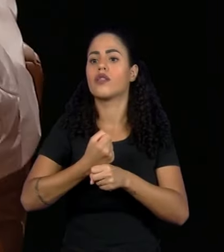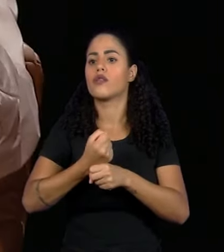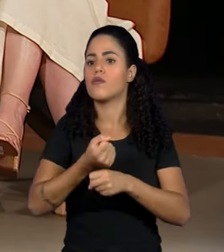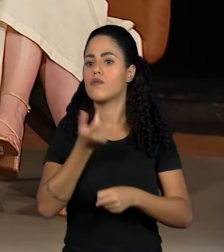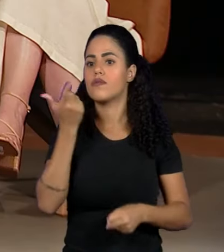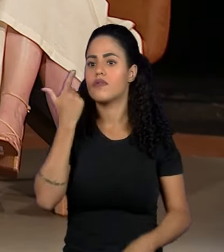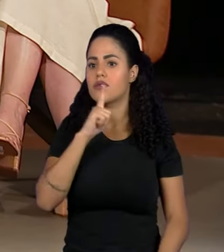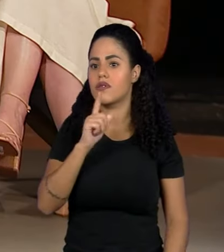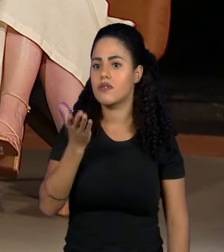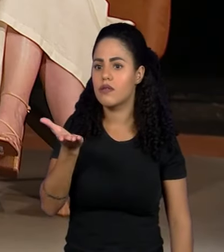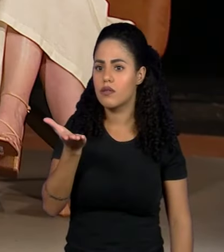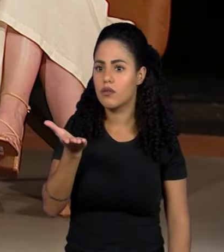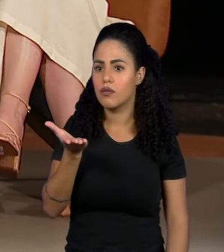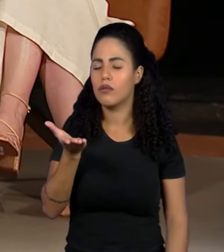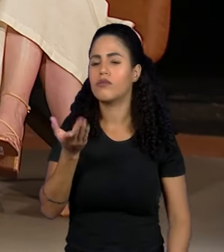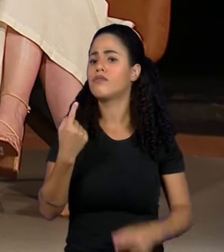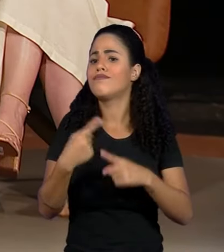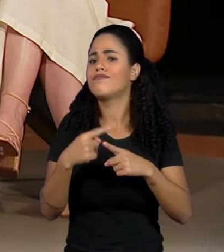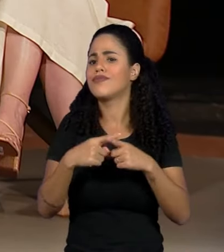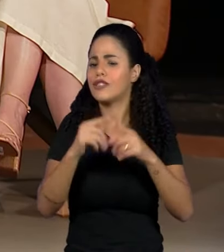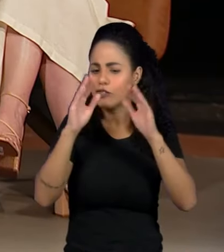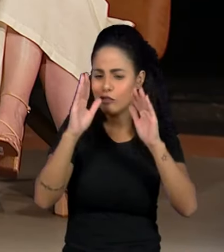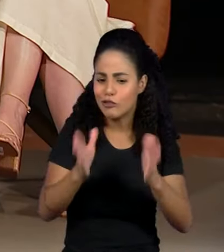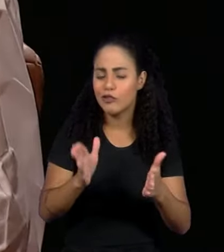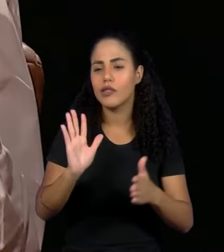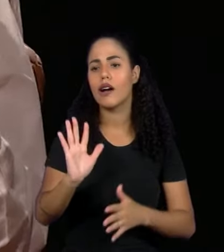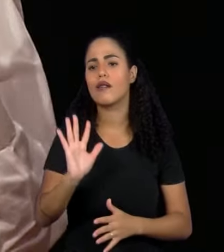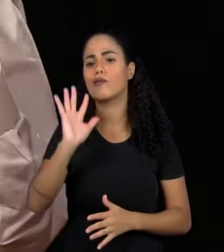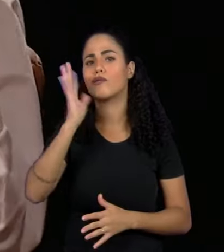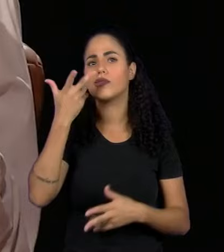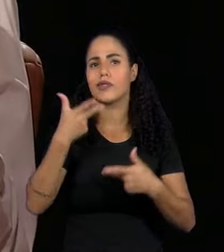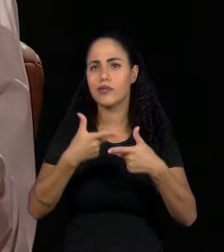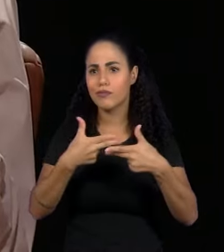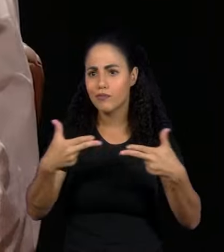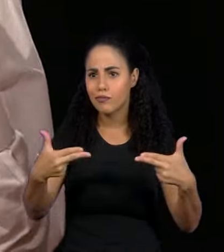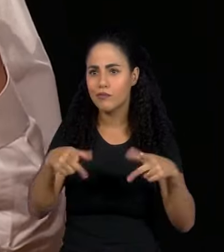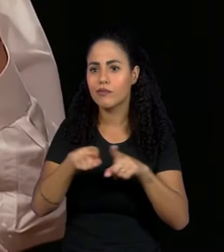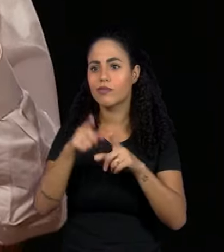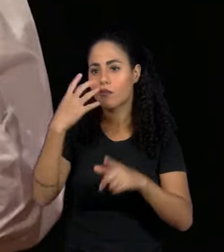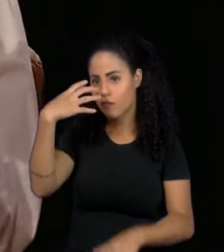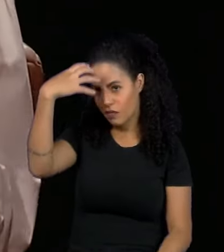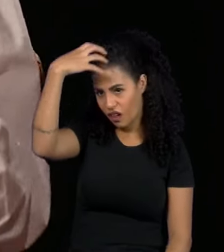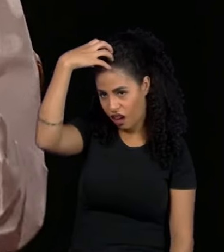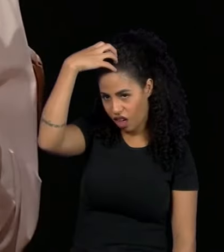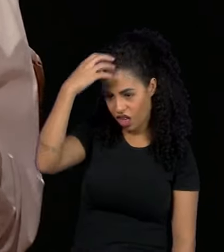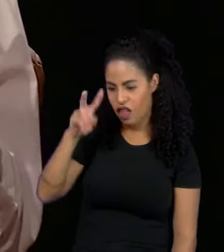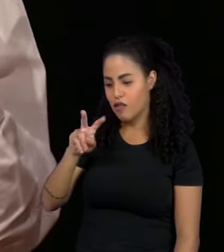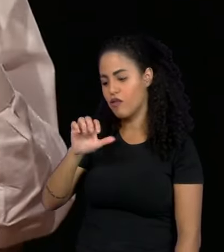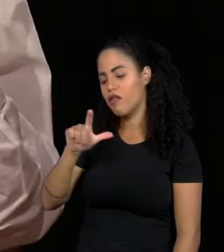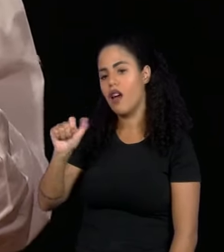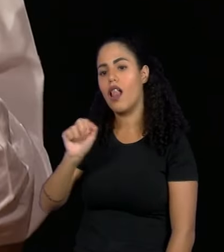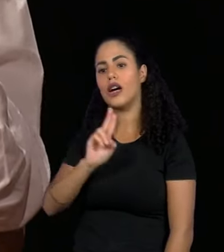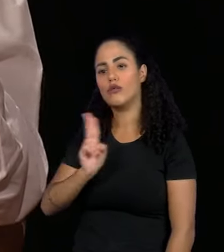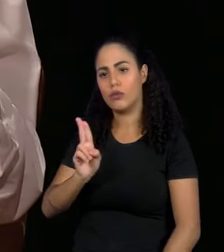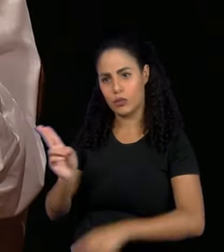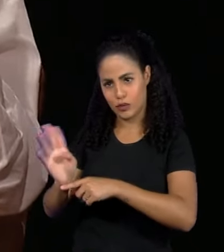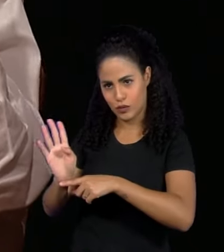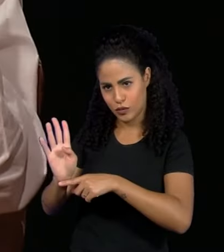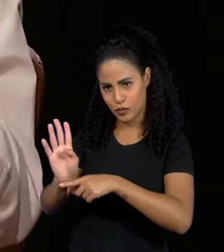Sul, vamos dizer, porque já com a Tropicália e com o Rei da Vela, nós adquirimos